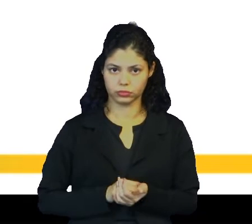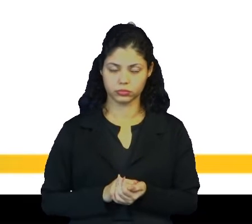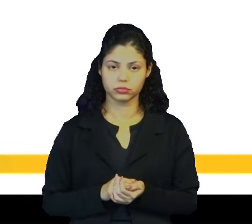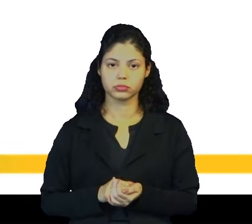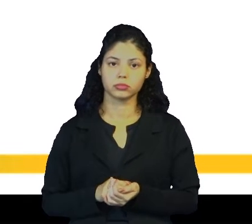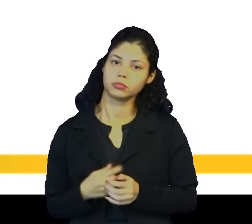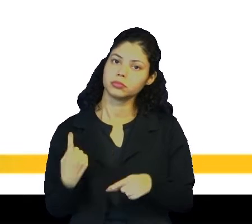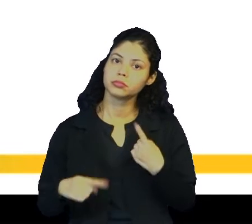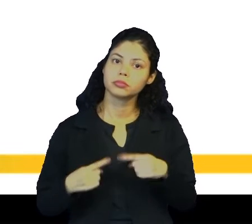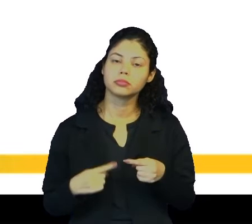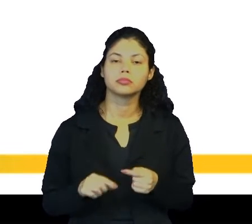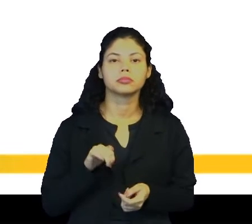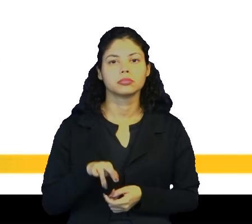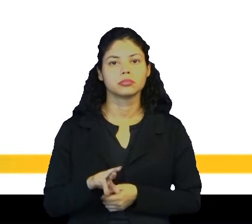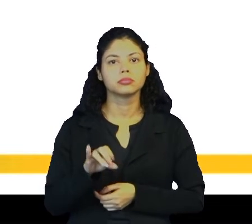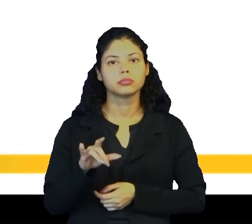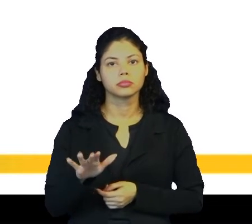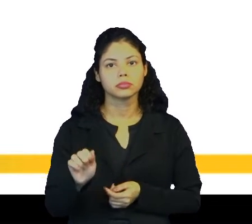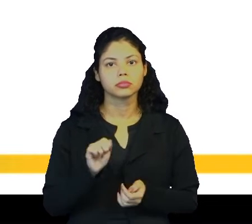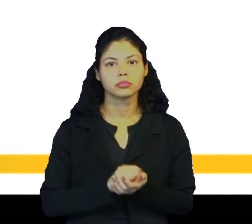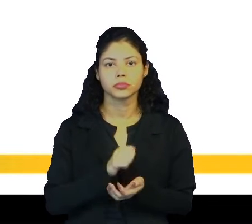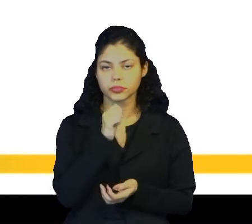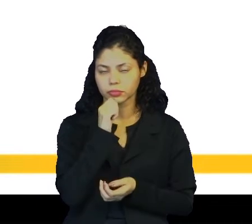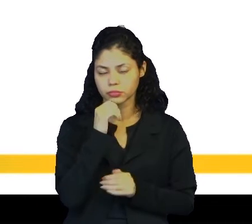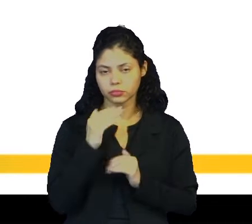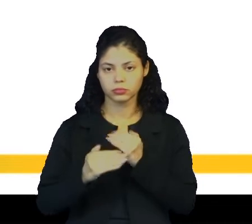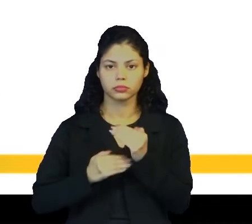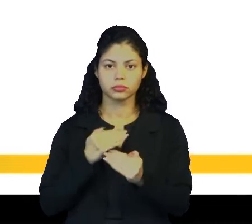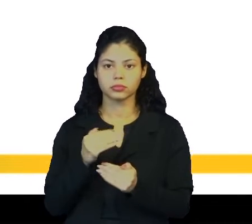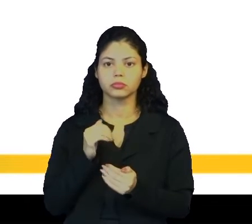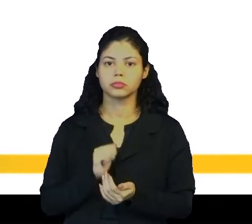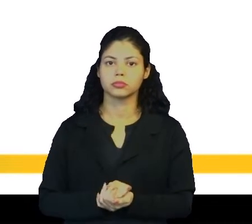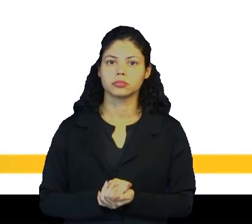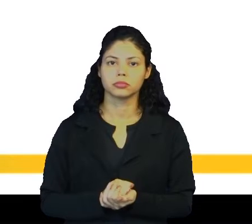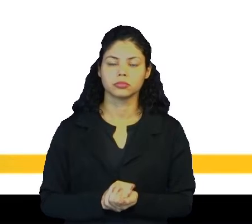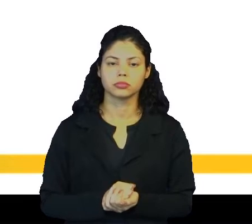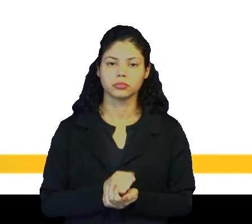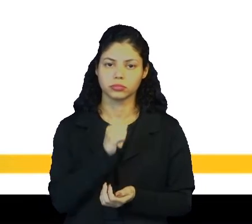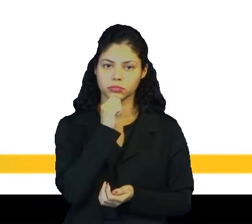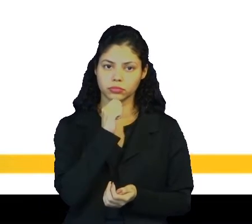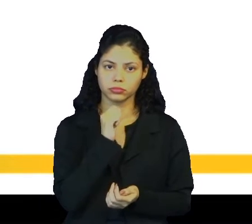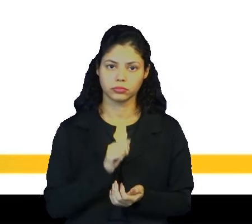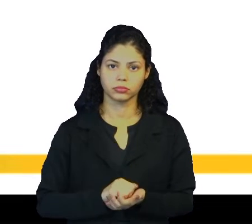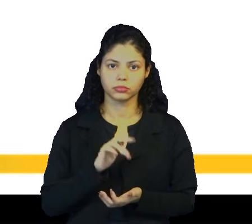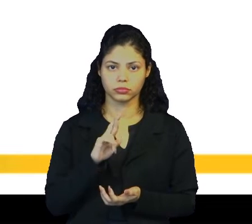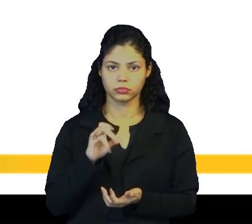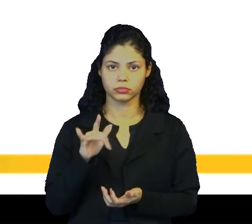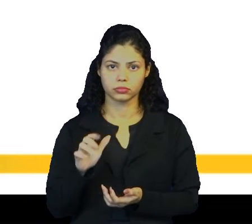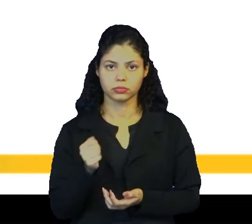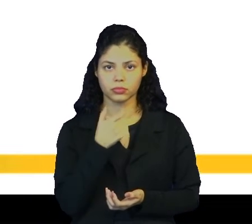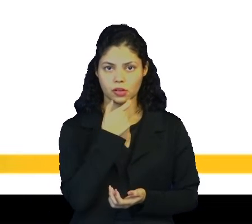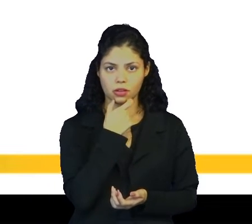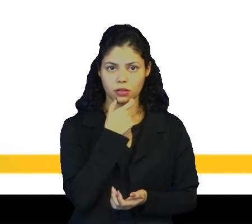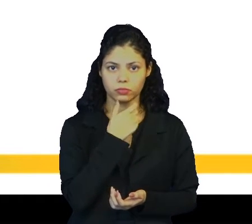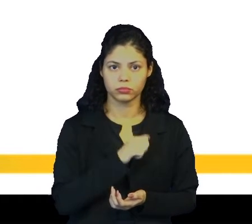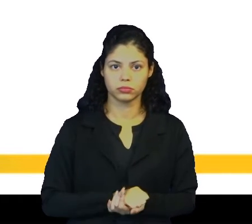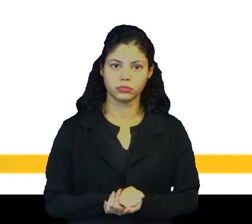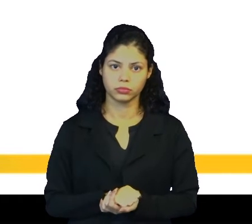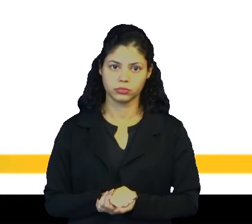políticos do monarca, né? Que é o processo aí, a consolidação da Revolução Gloriosa na Inglaterra.